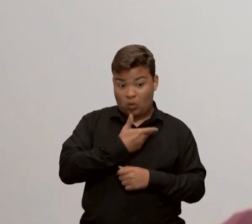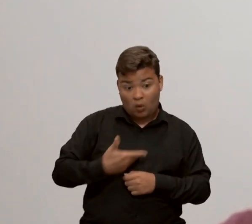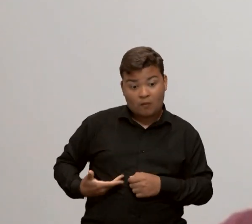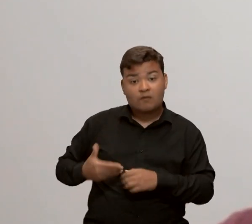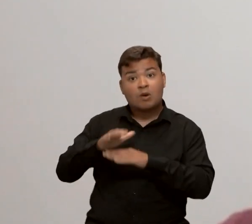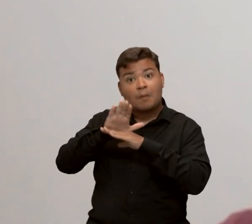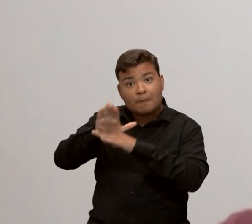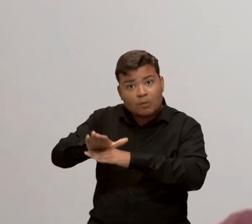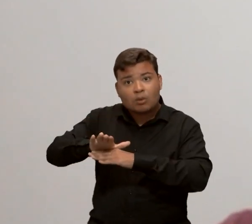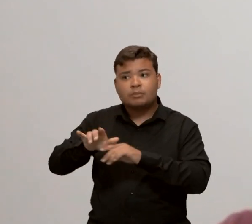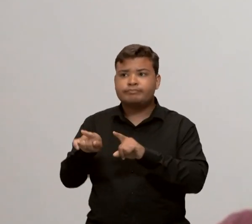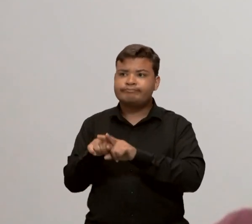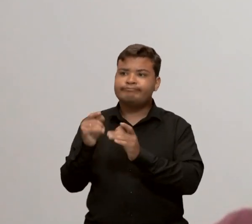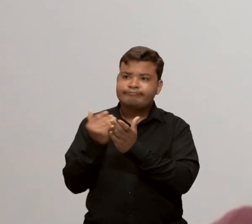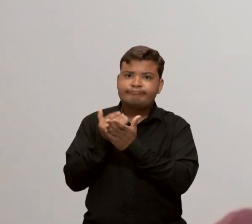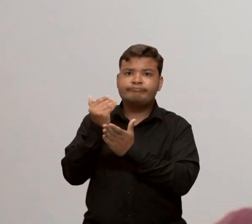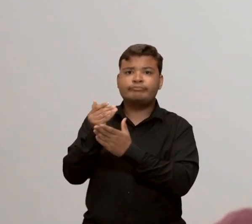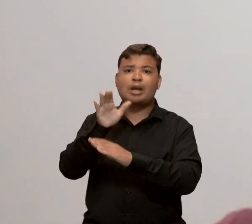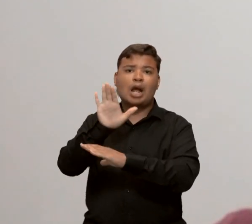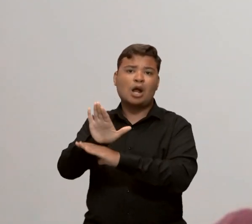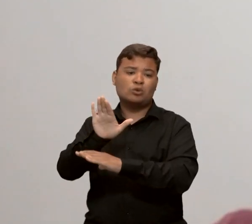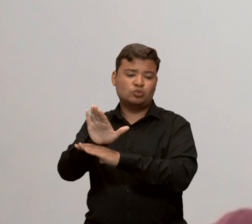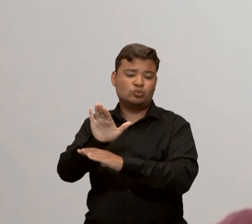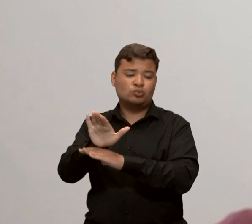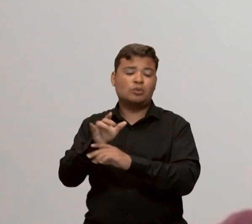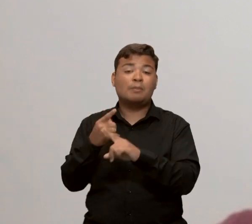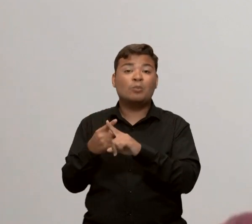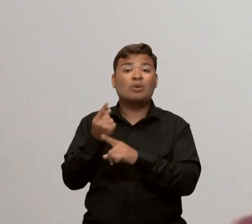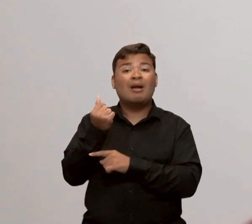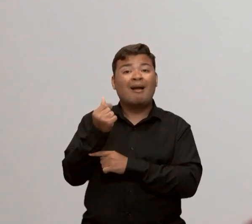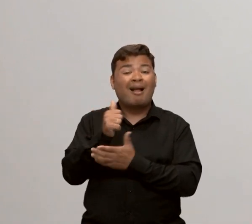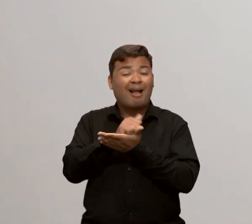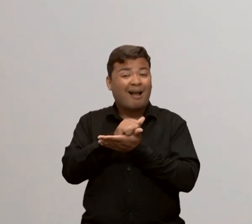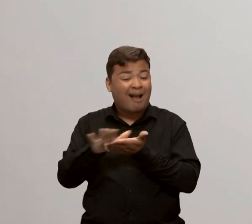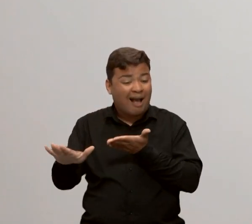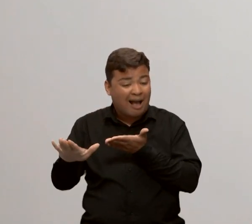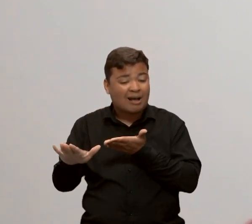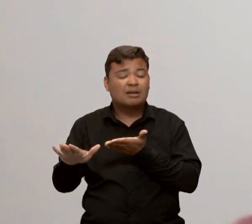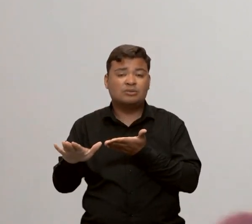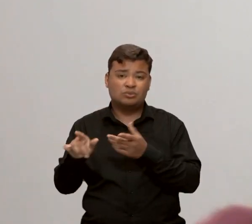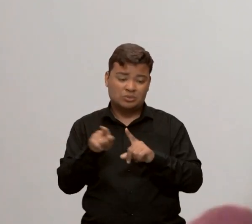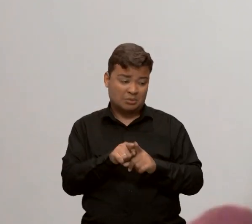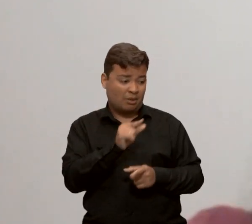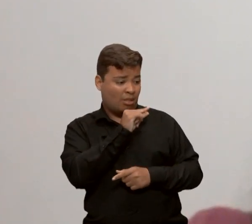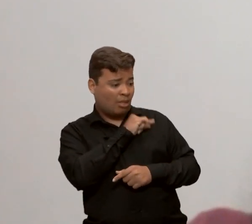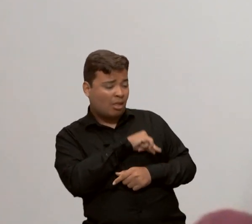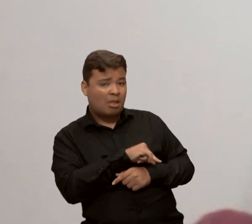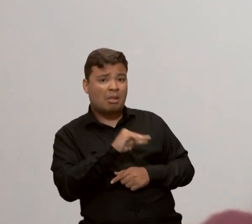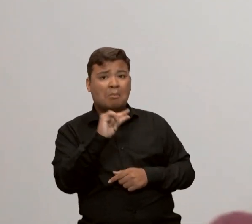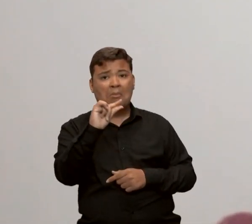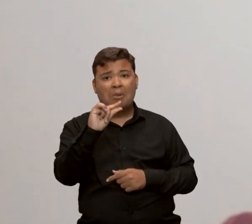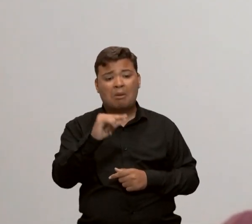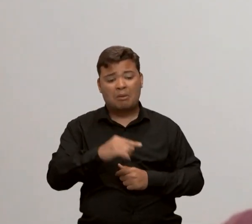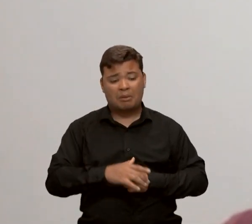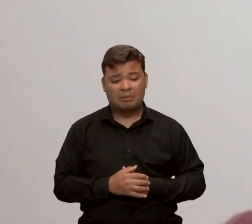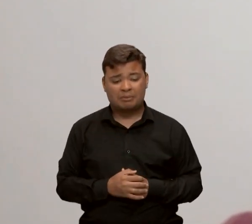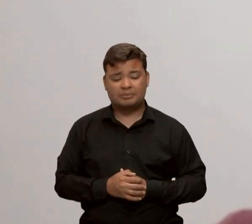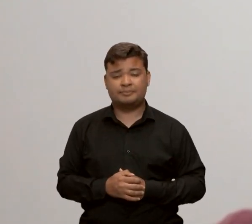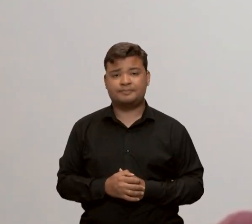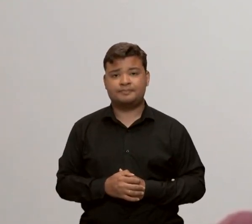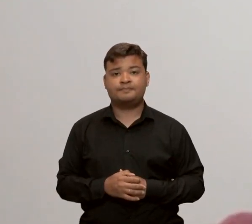auxílio além disso, né? Porque o gasto e a renda familiar acaba caindo. Então, em decorrência